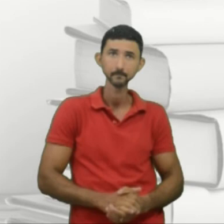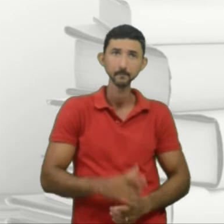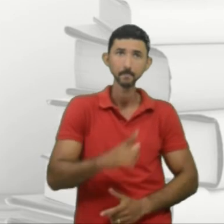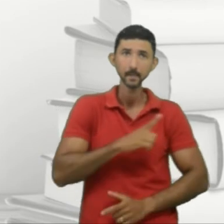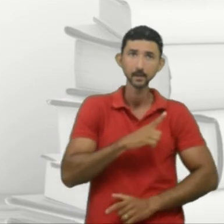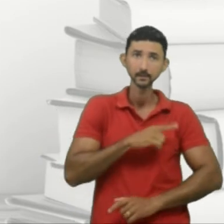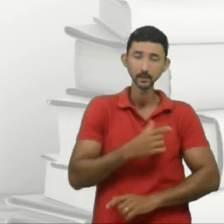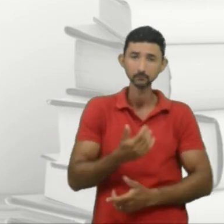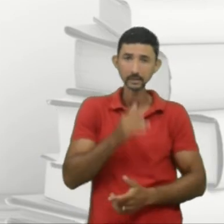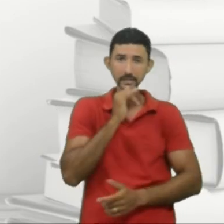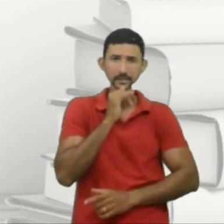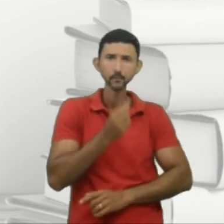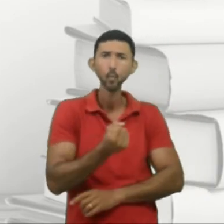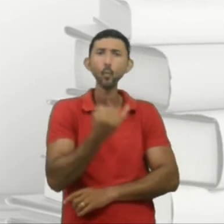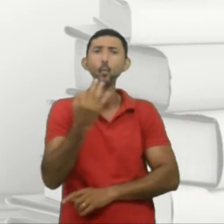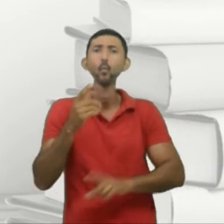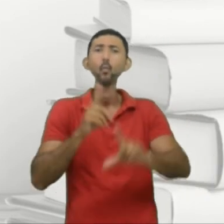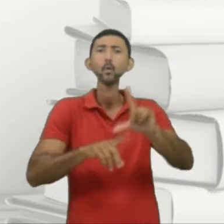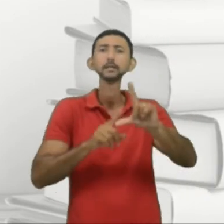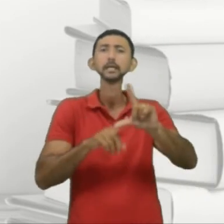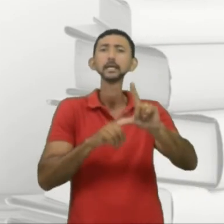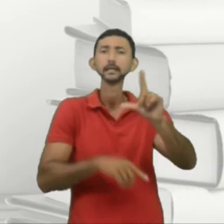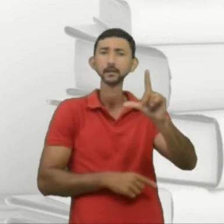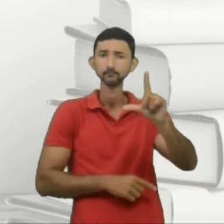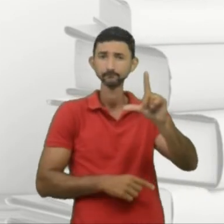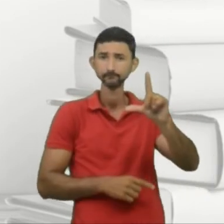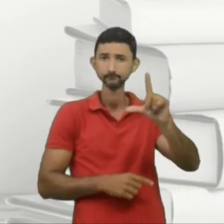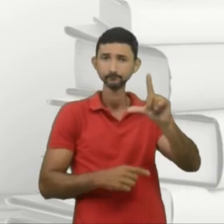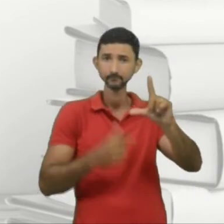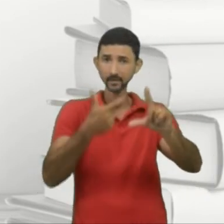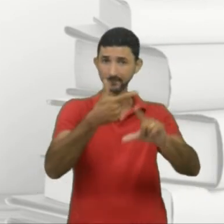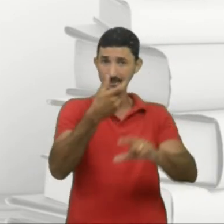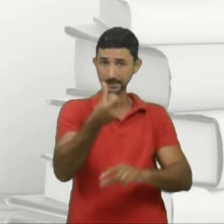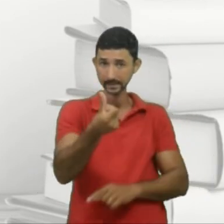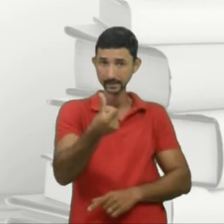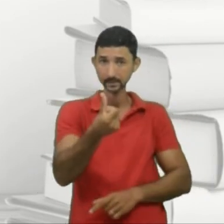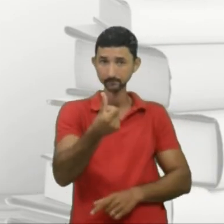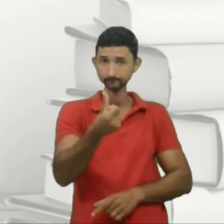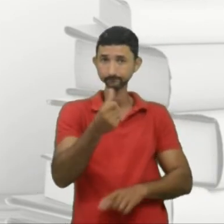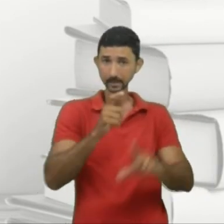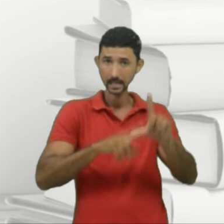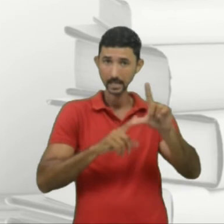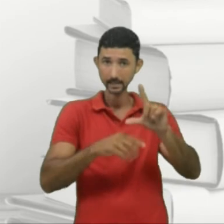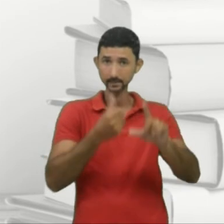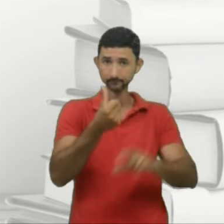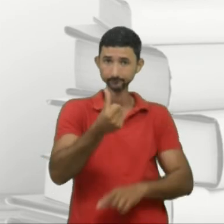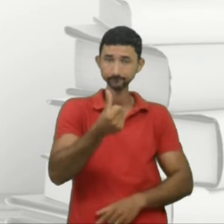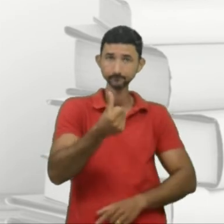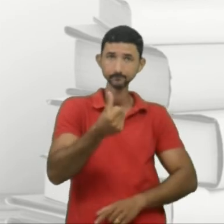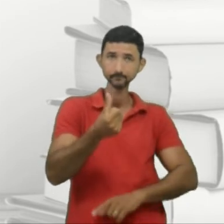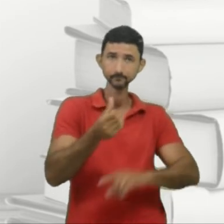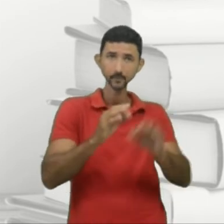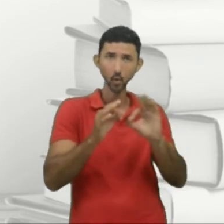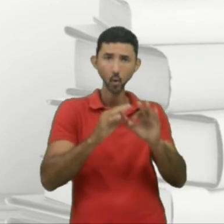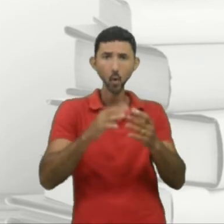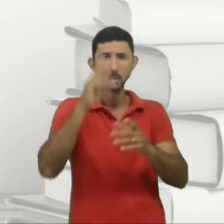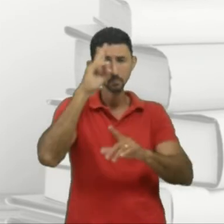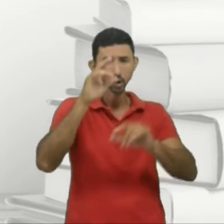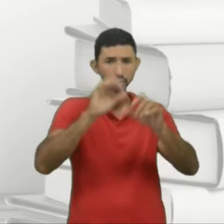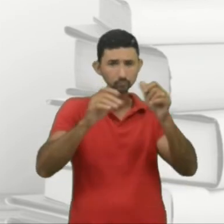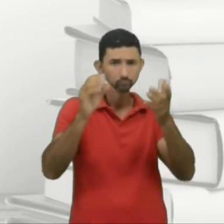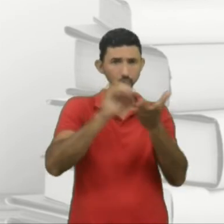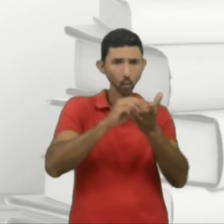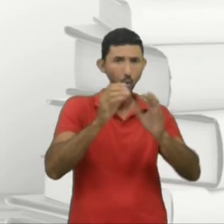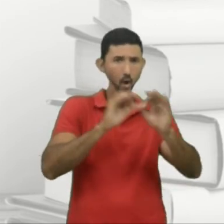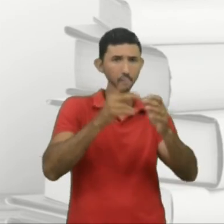temos quantas letras no nosso alfabeto? 26, certo? Então, lembrando que eu posso repetir as